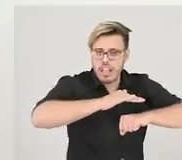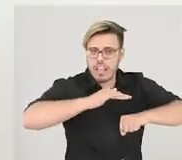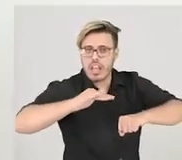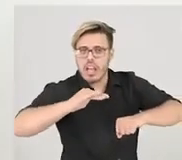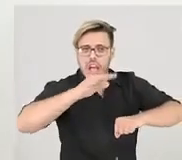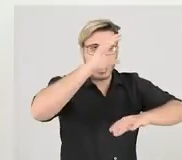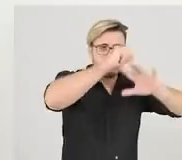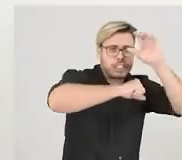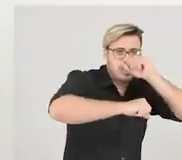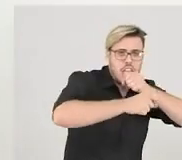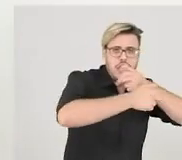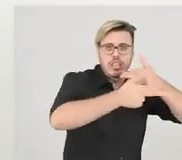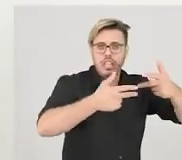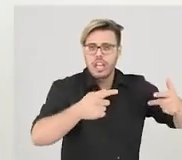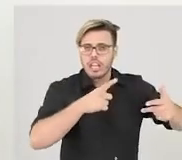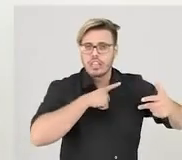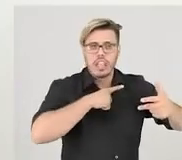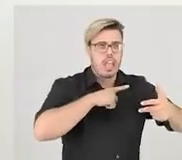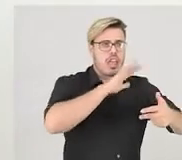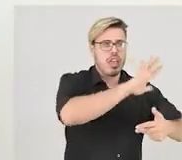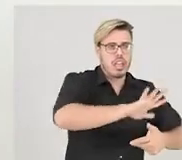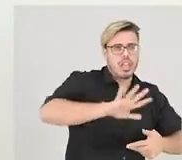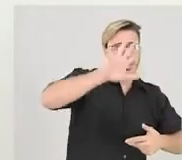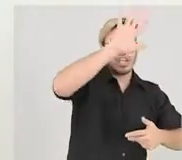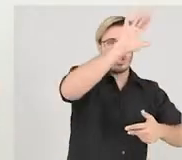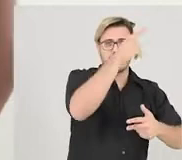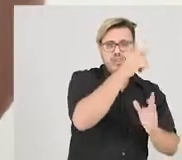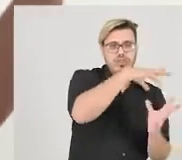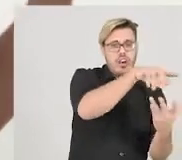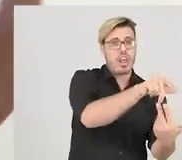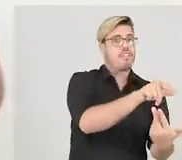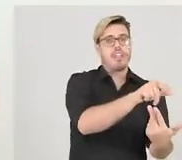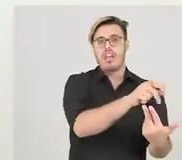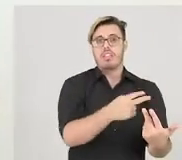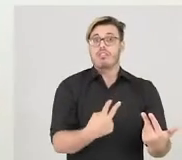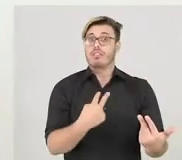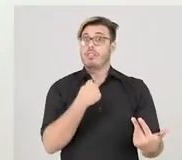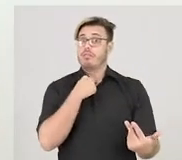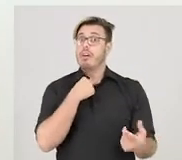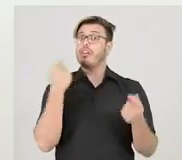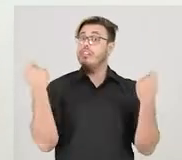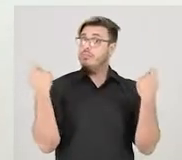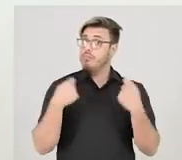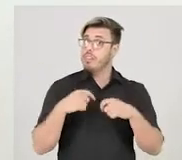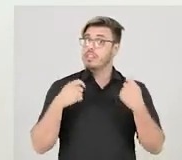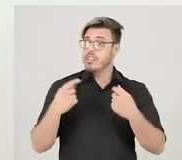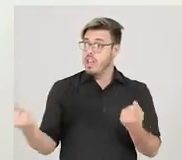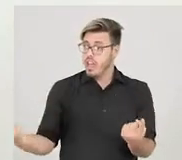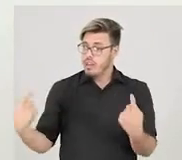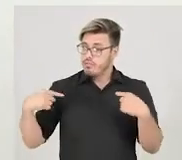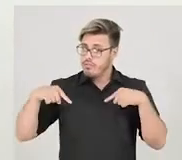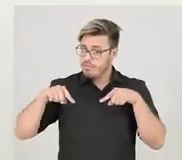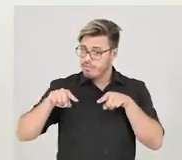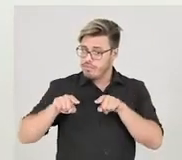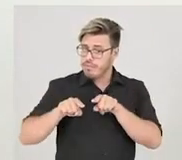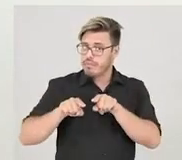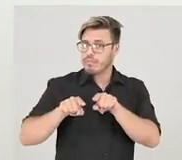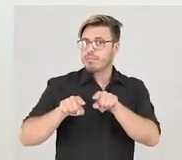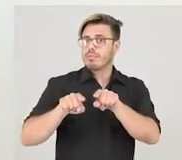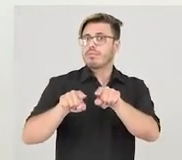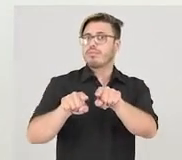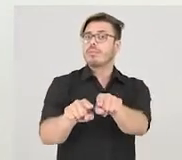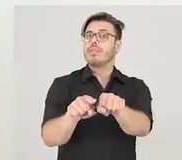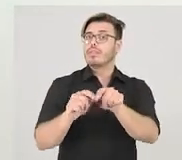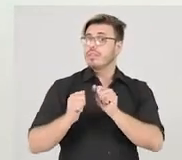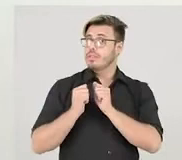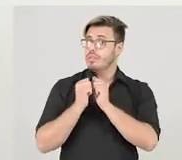alinhar aquilo que é necessidade do menino com aquilo que é conteúdo para a turma, porque ele tem que estar incluído com